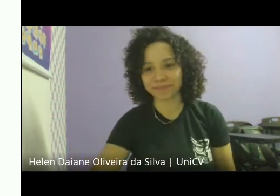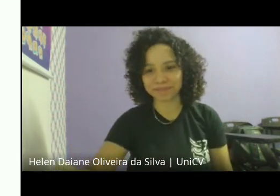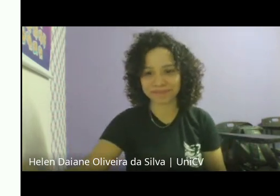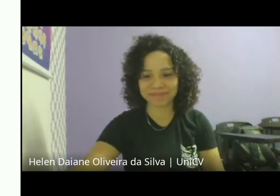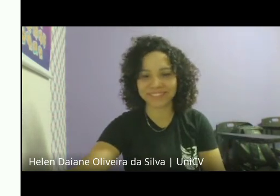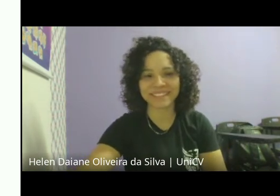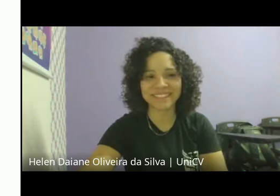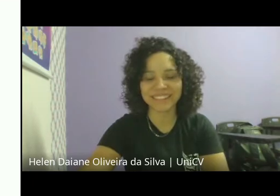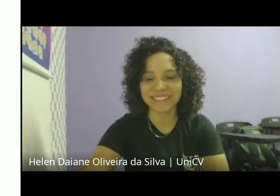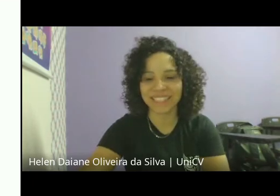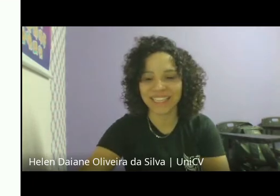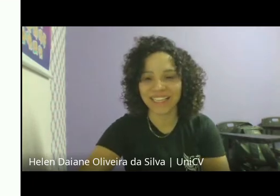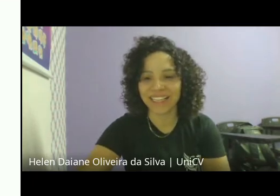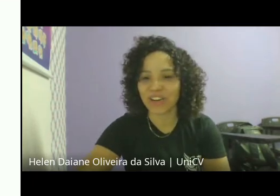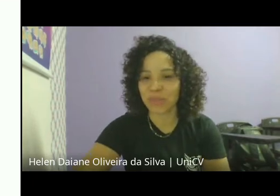todos.